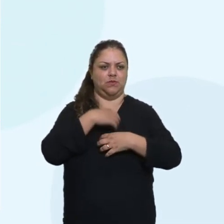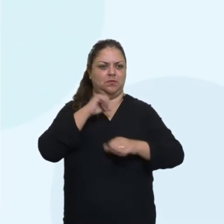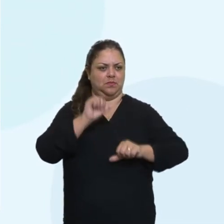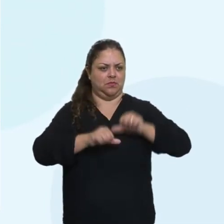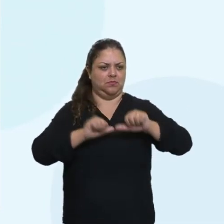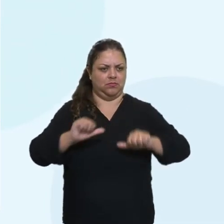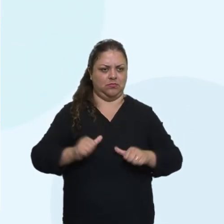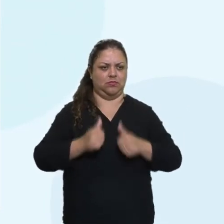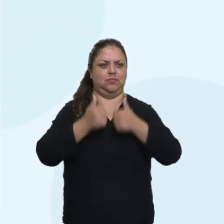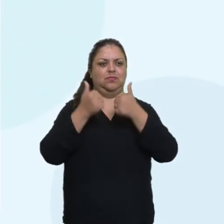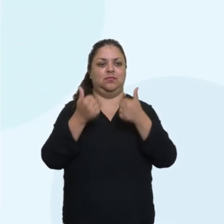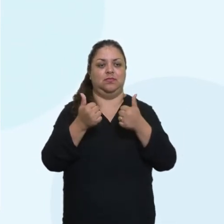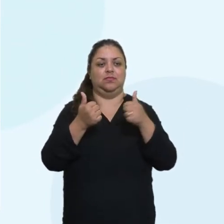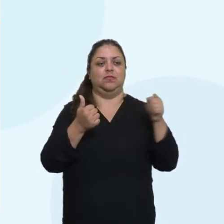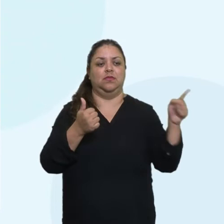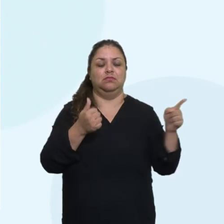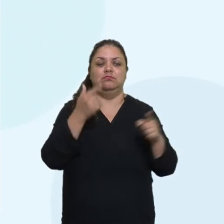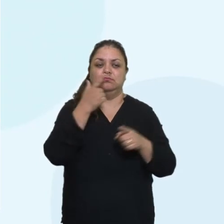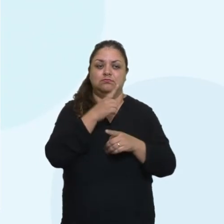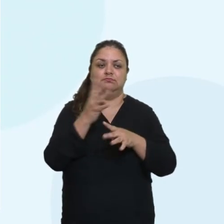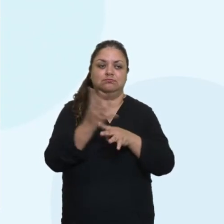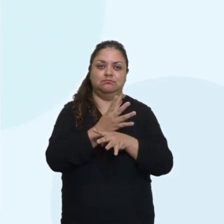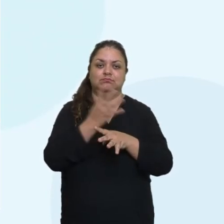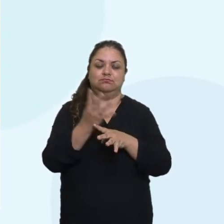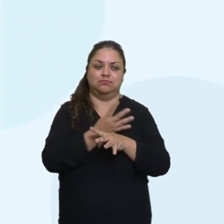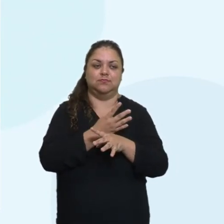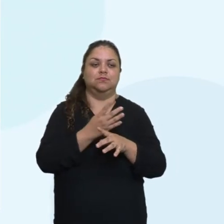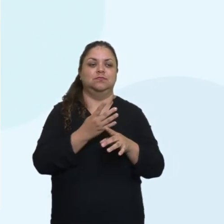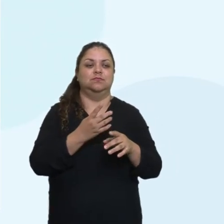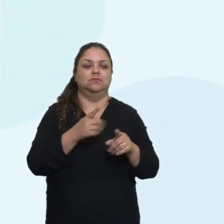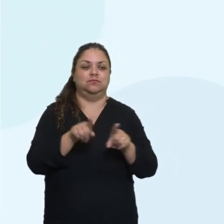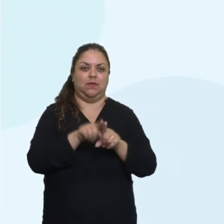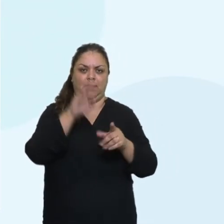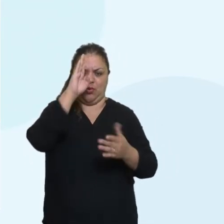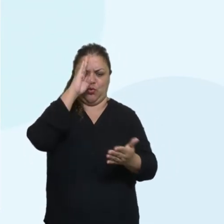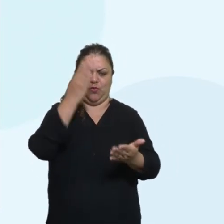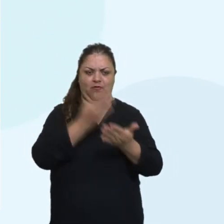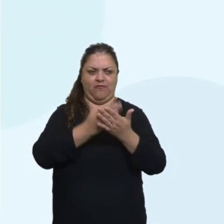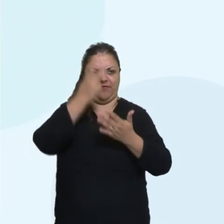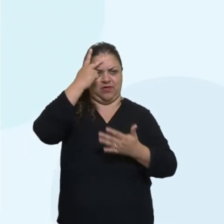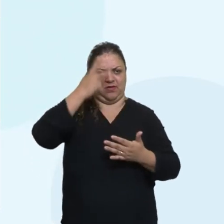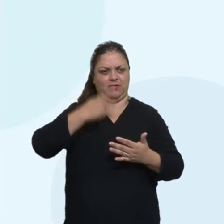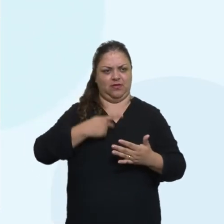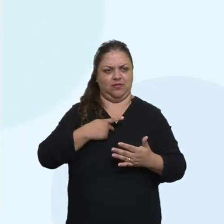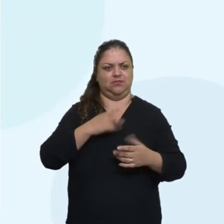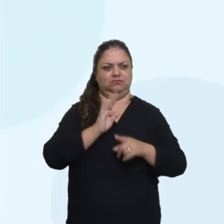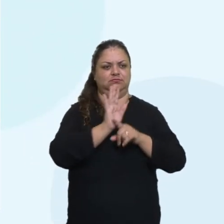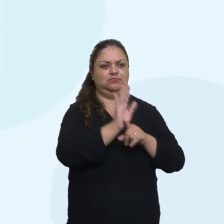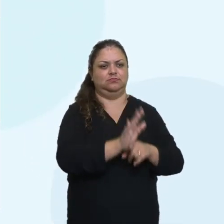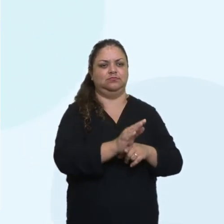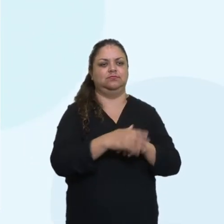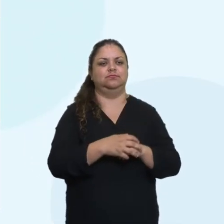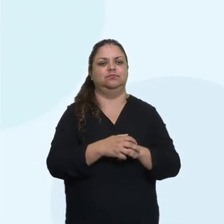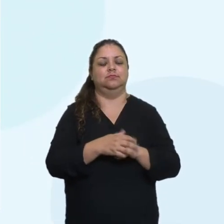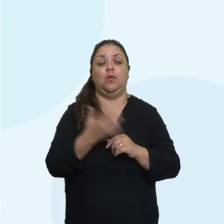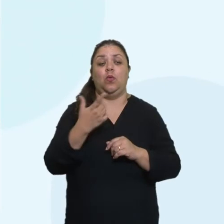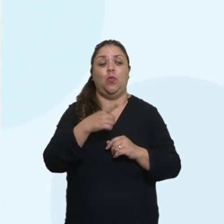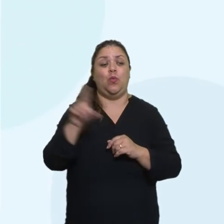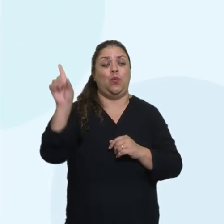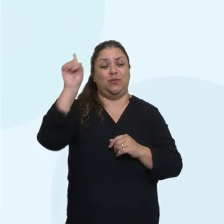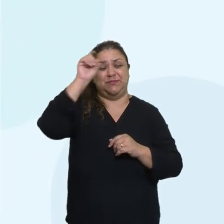tolerância ao estresse tolerância à frustração e autoconfiança outra situação desafiadora